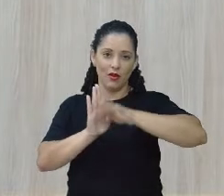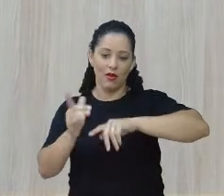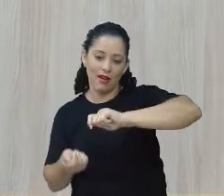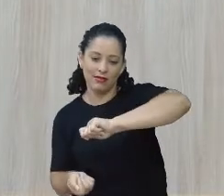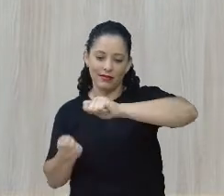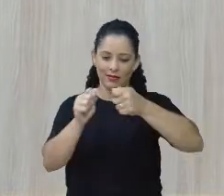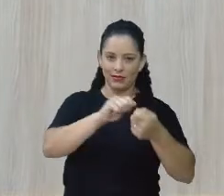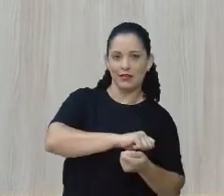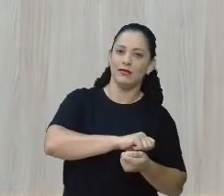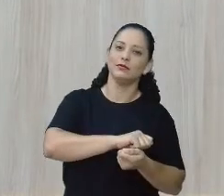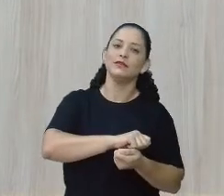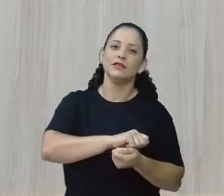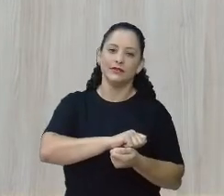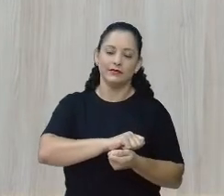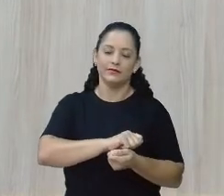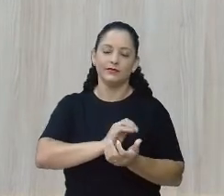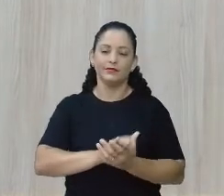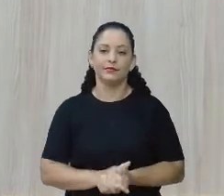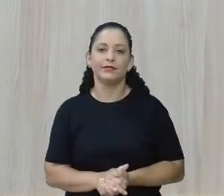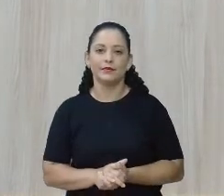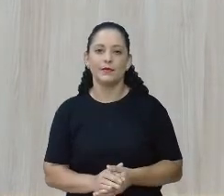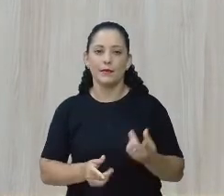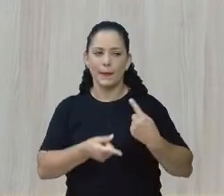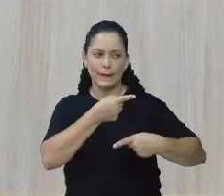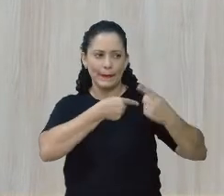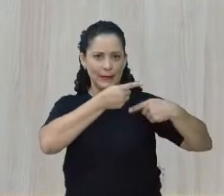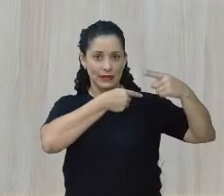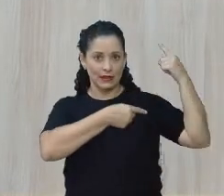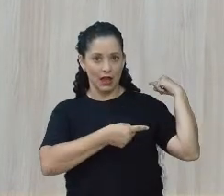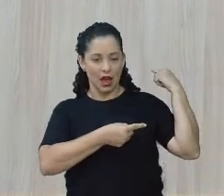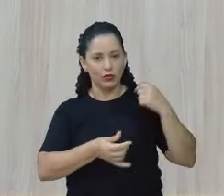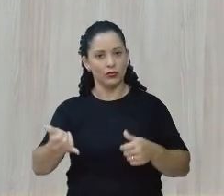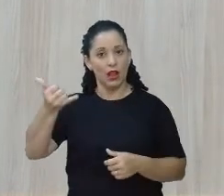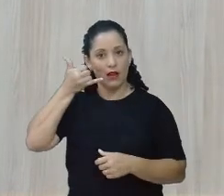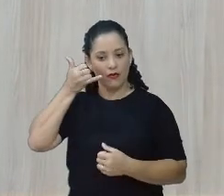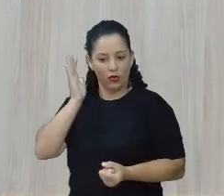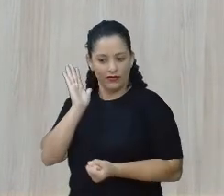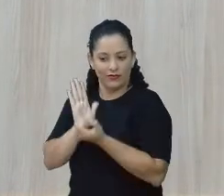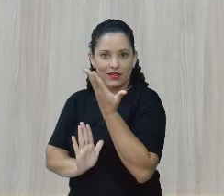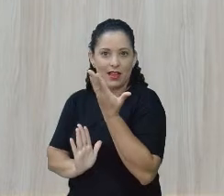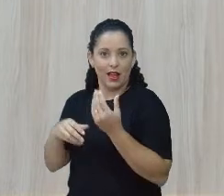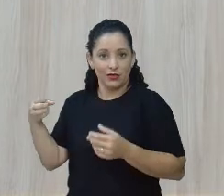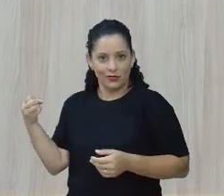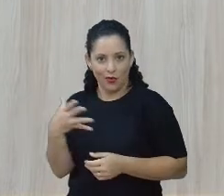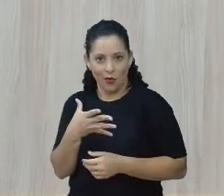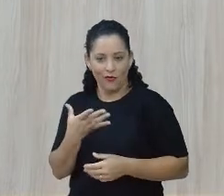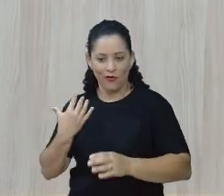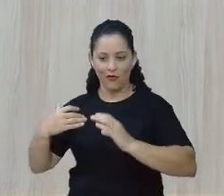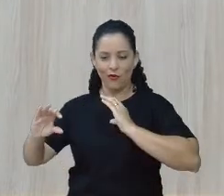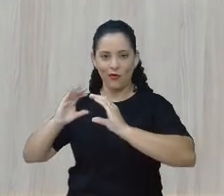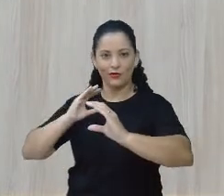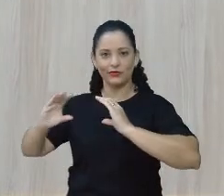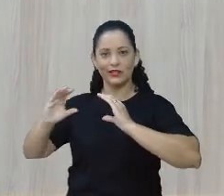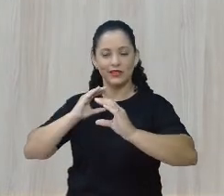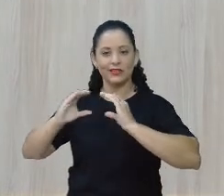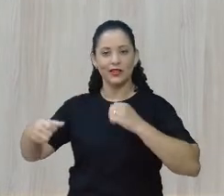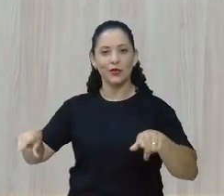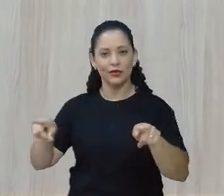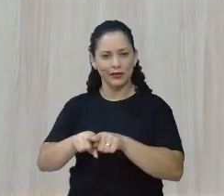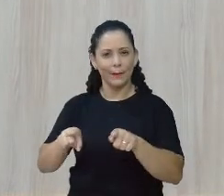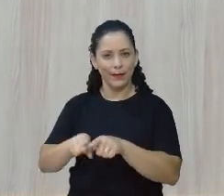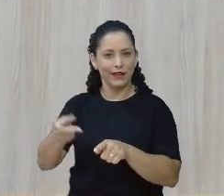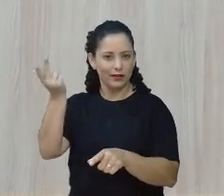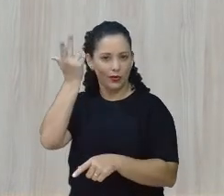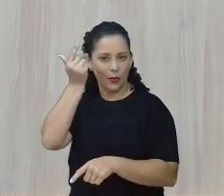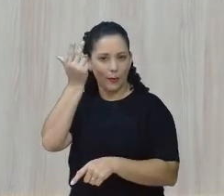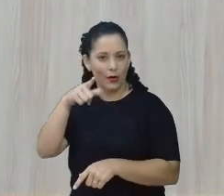essa nova realidade. Então, no passado, quando o telefone surgiu como meio de comunicação, é normal também que